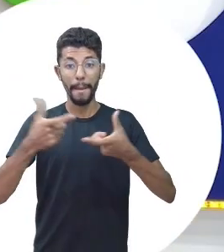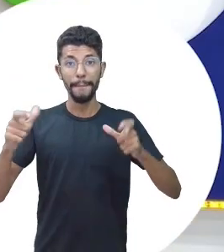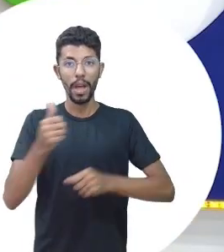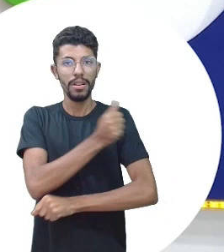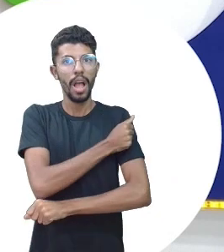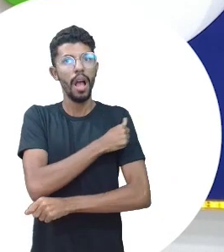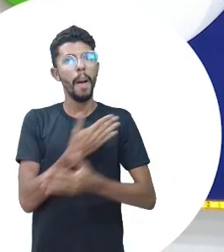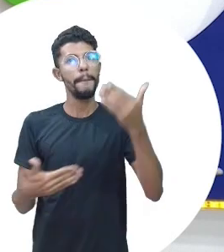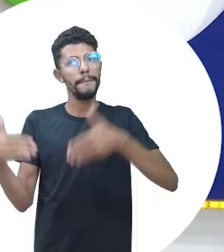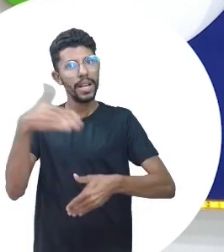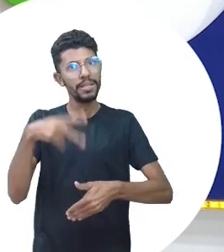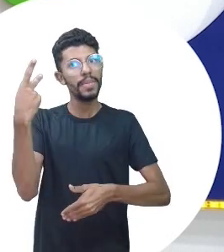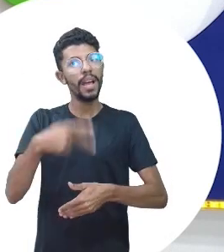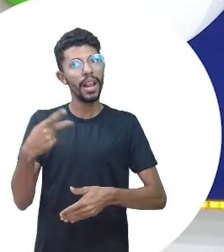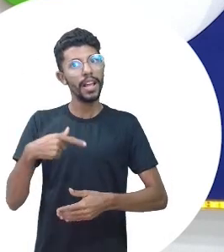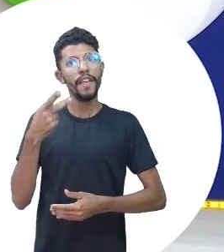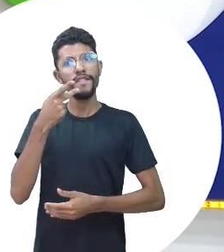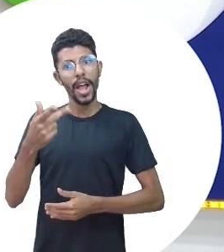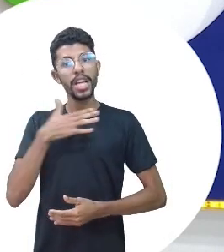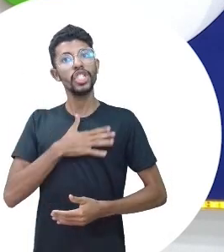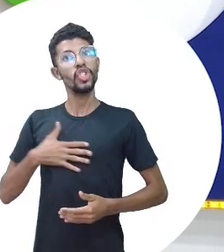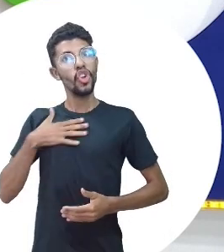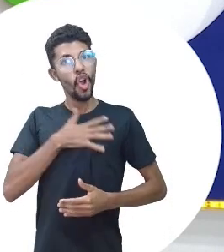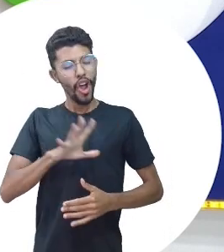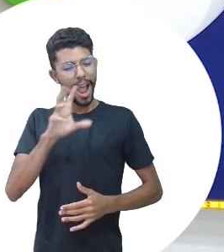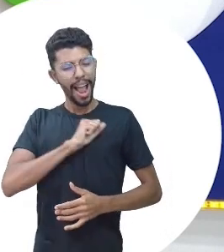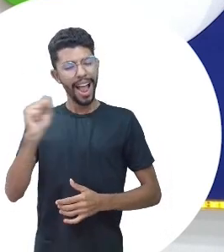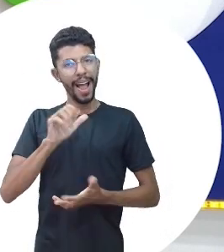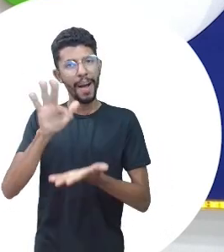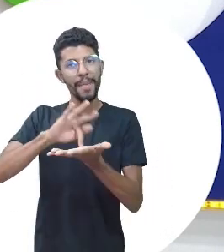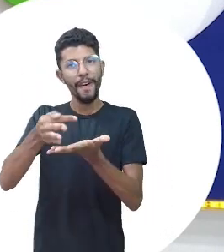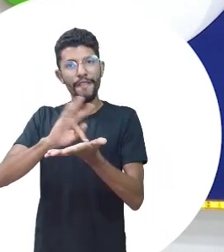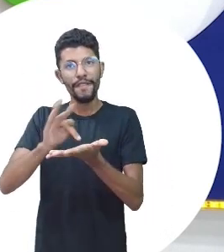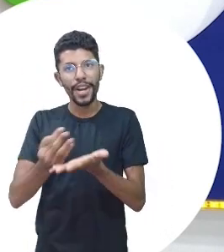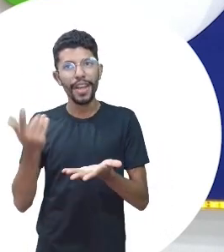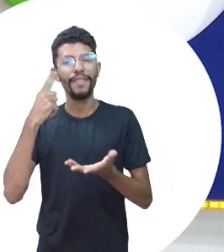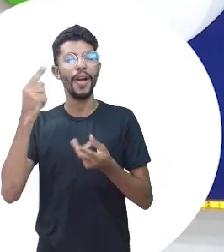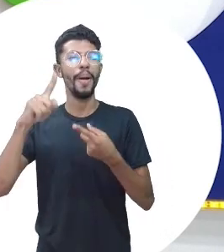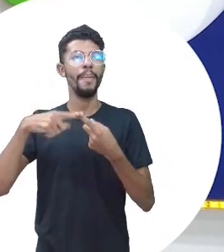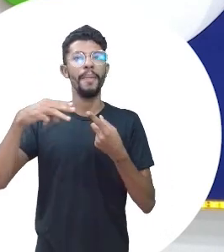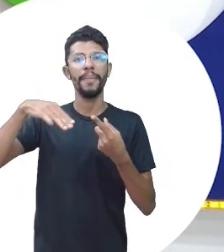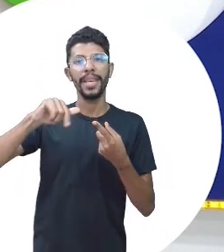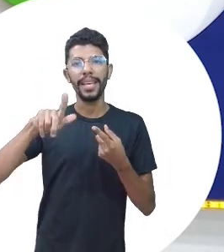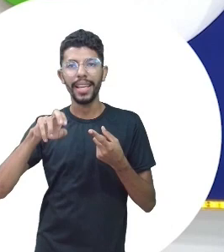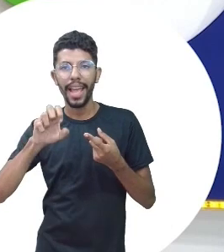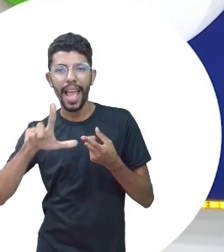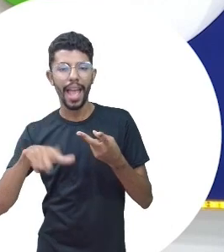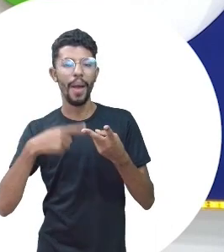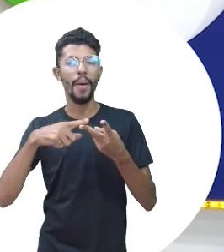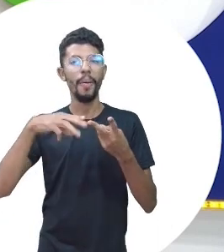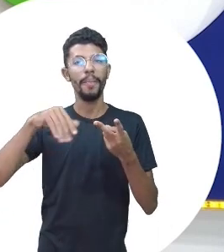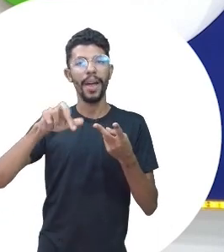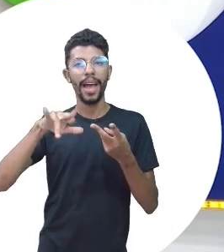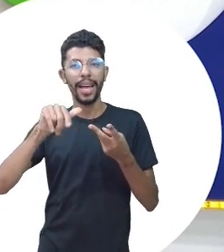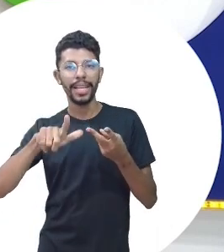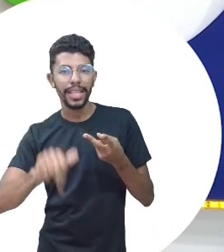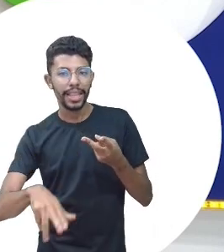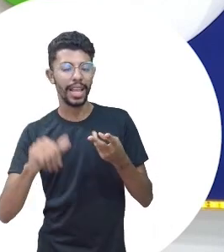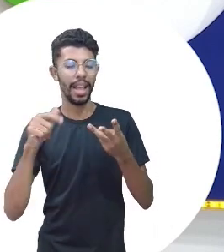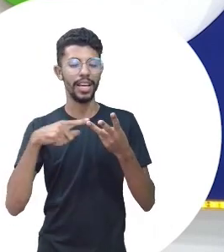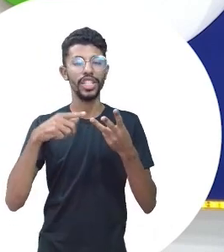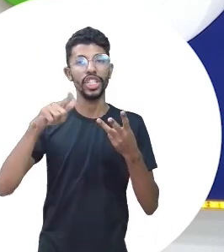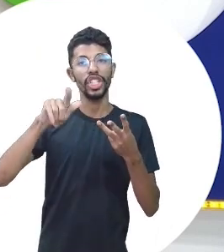participando disseram que gostam, que amam o frevo. Miguel, Marina, Giovana,